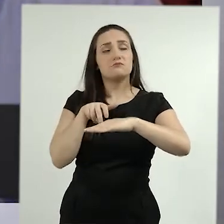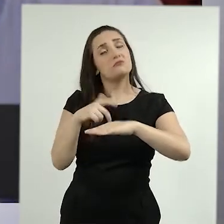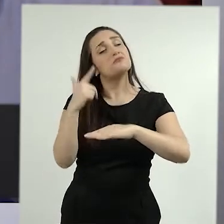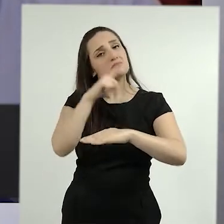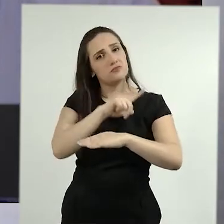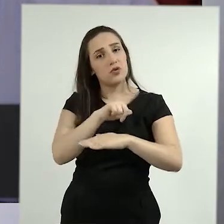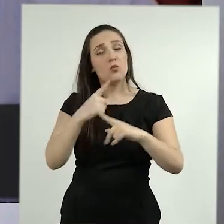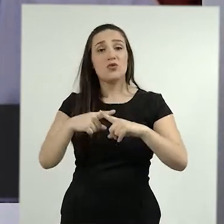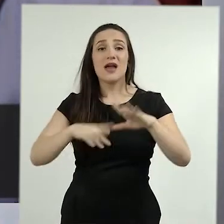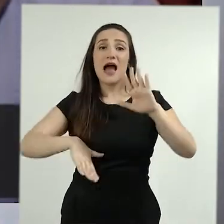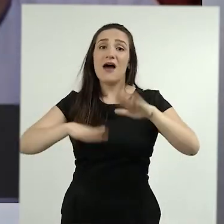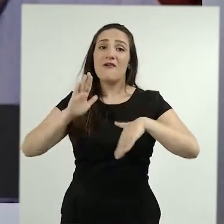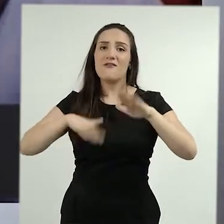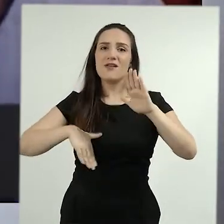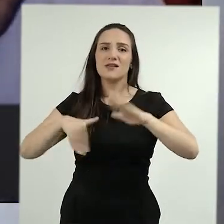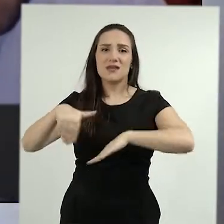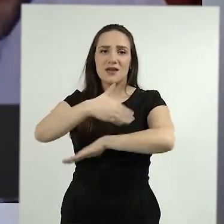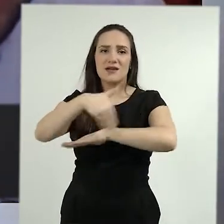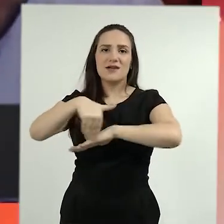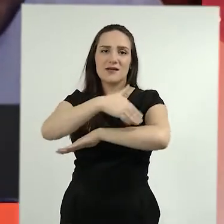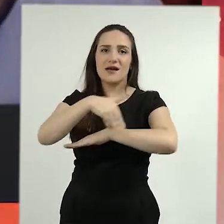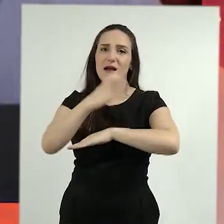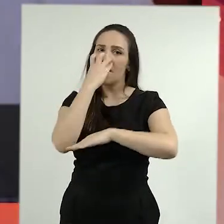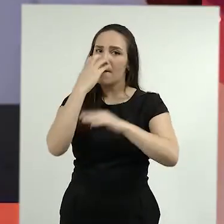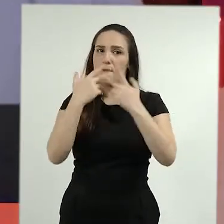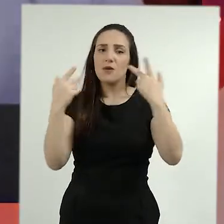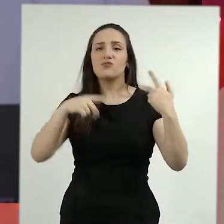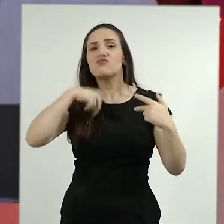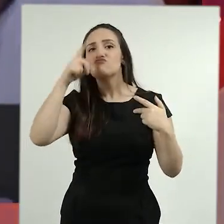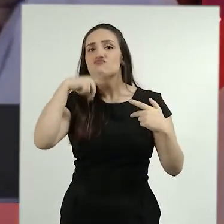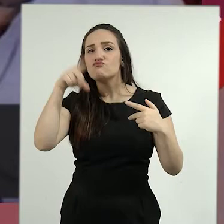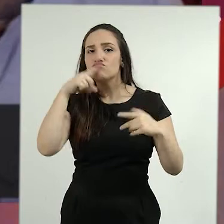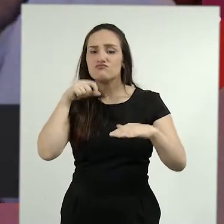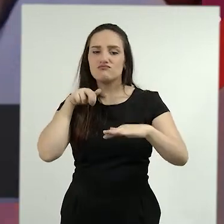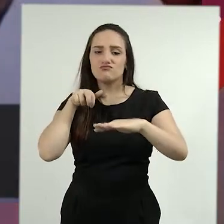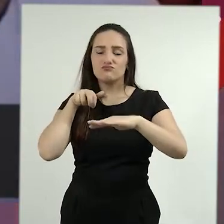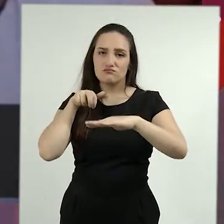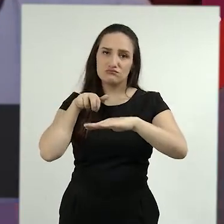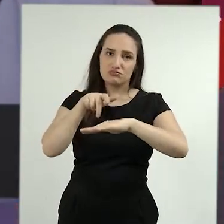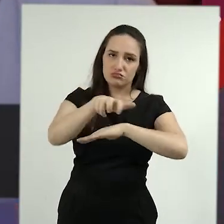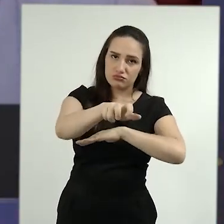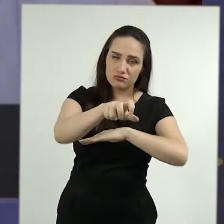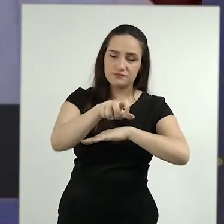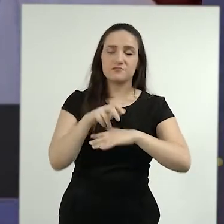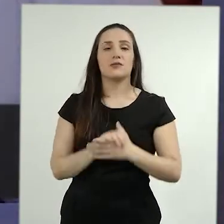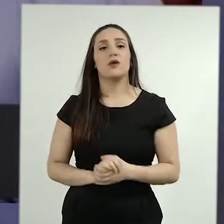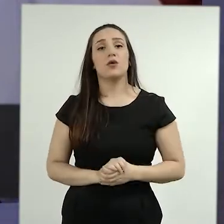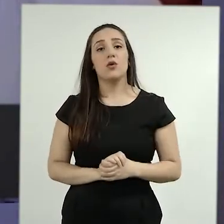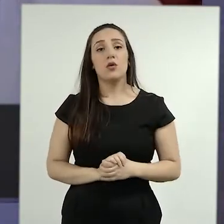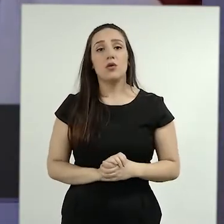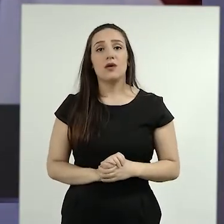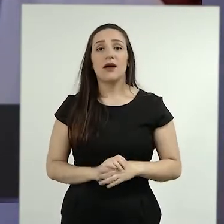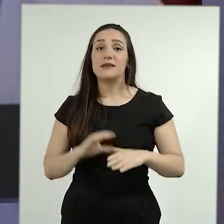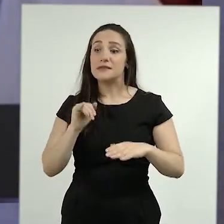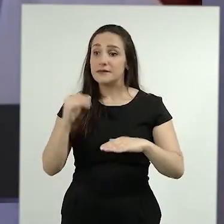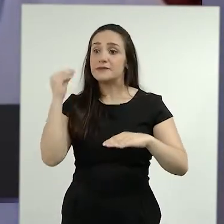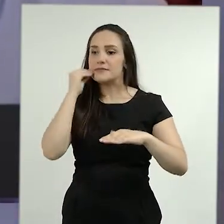rodovias acaba sendo uma barreira física para eles não cruzarem. E quando cruzam, eles morrem atropelados, né?